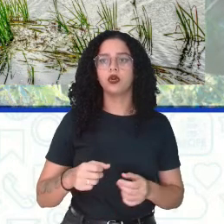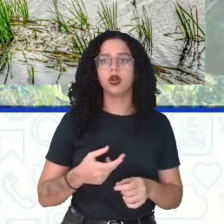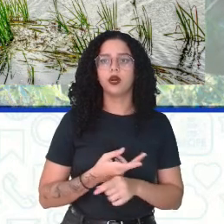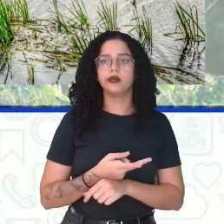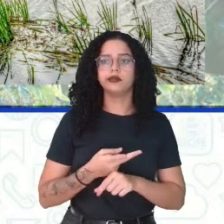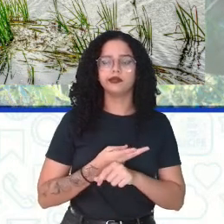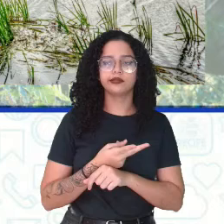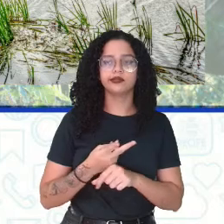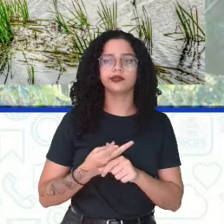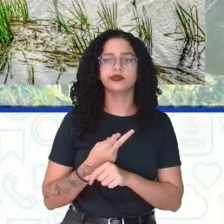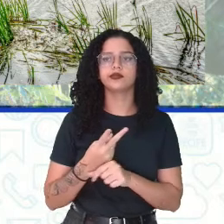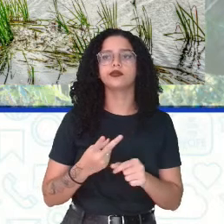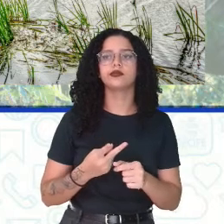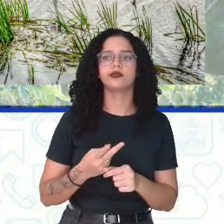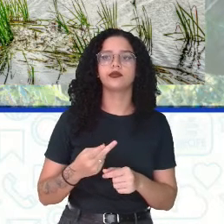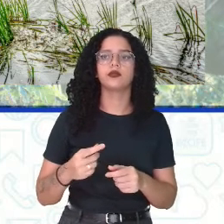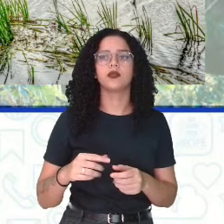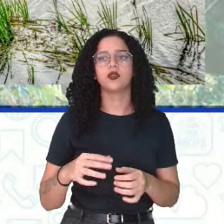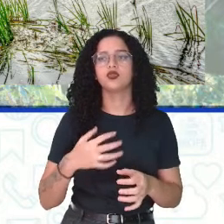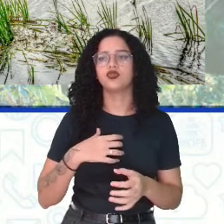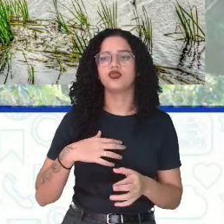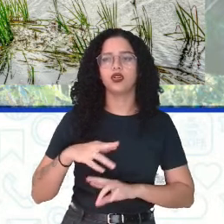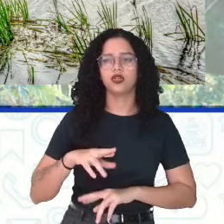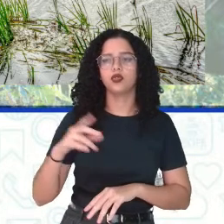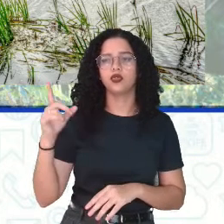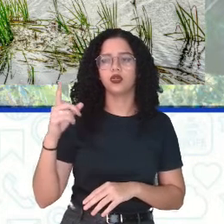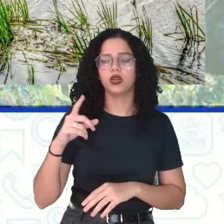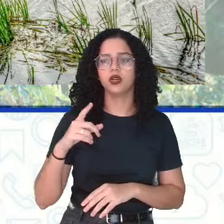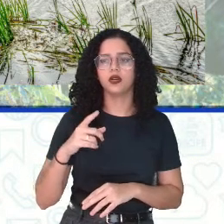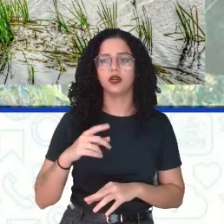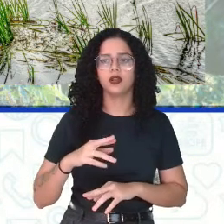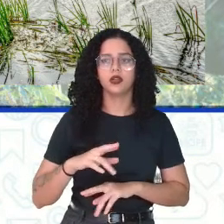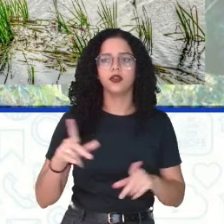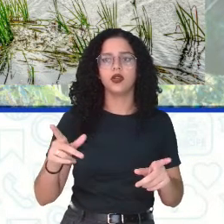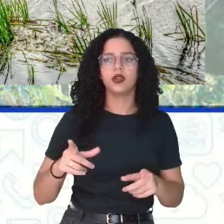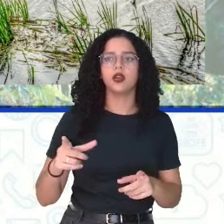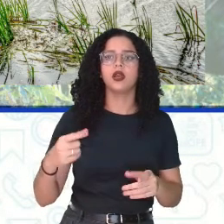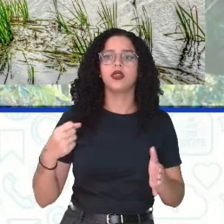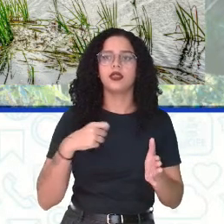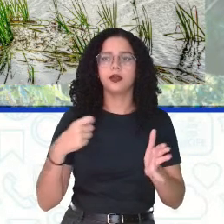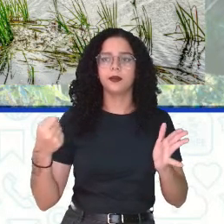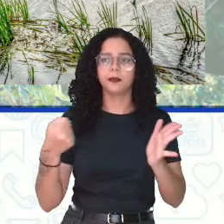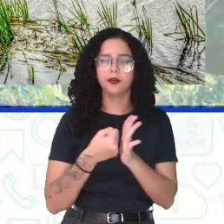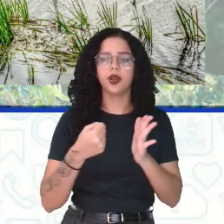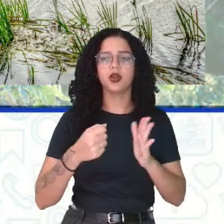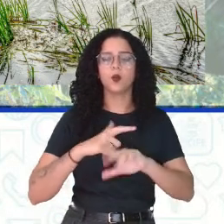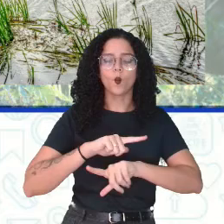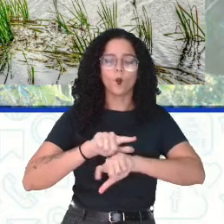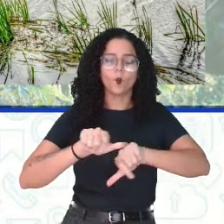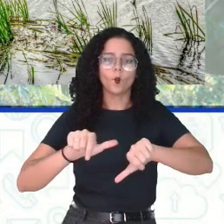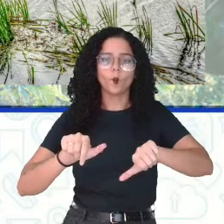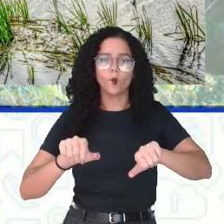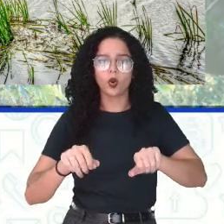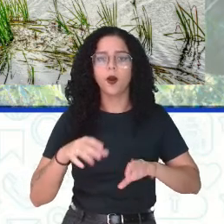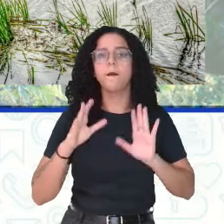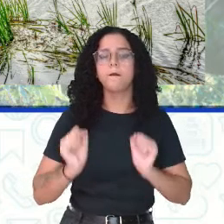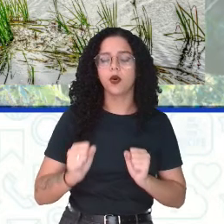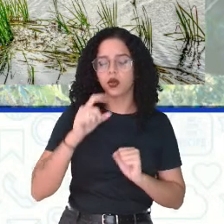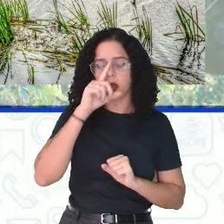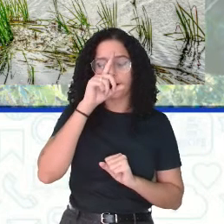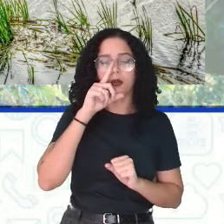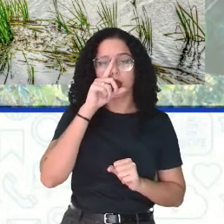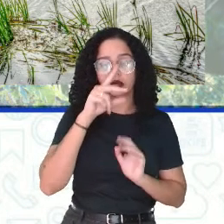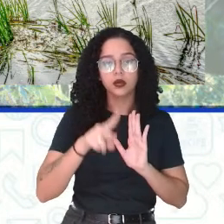meio ambiente tem promovido impactos com as constantes secas que ameaçam a própria agricultura e até